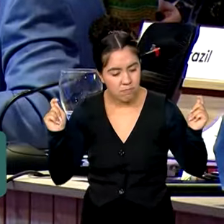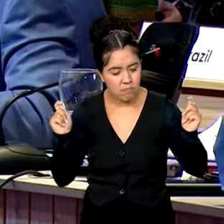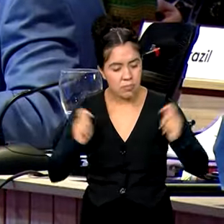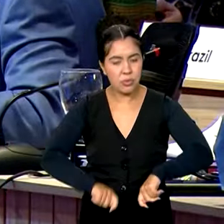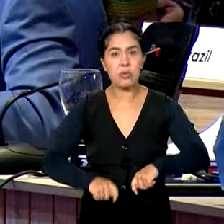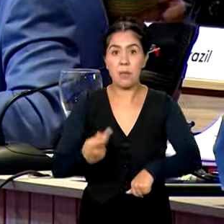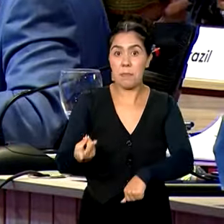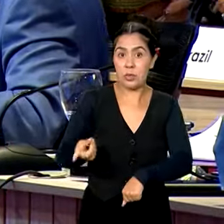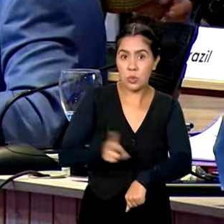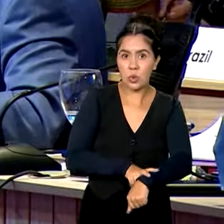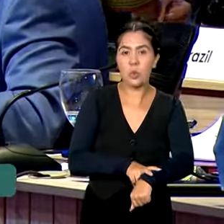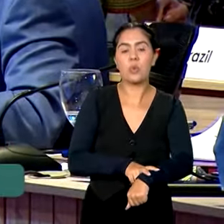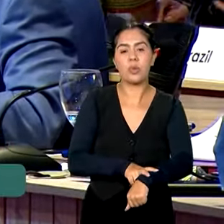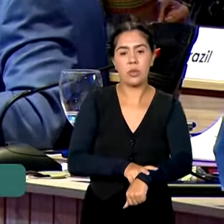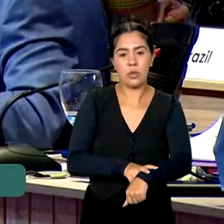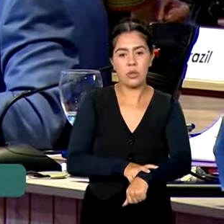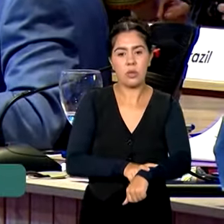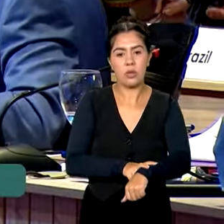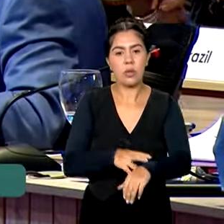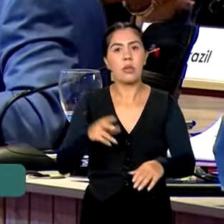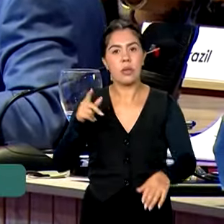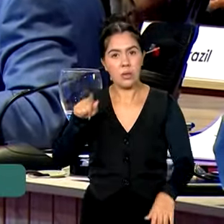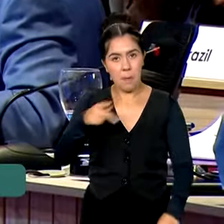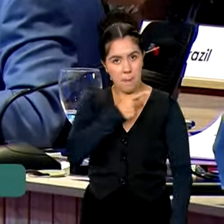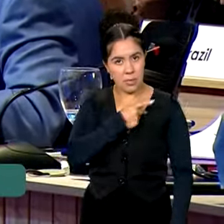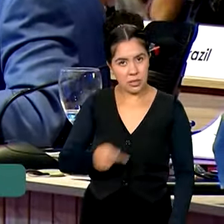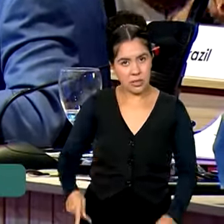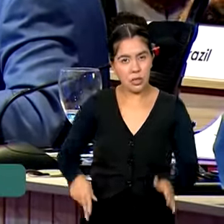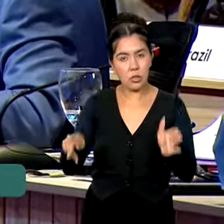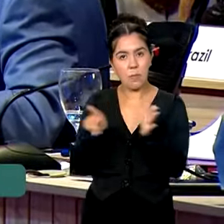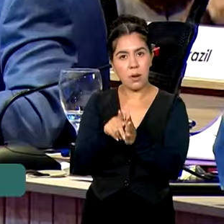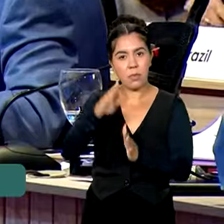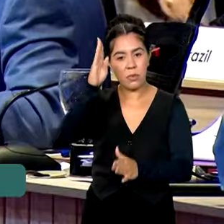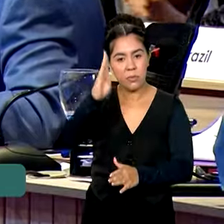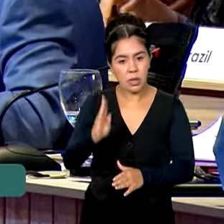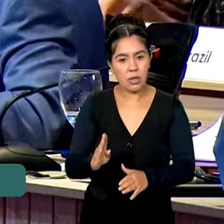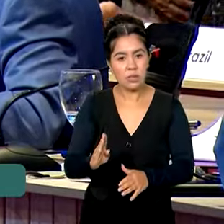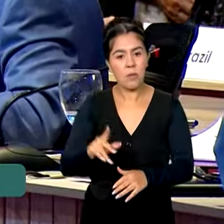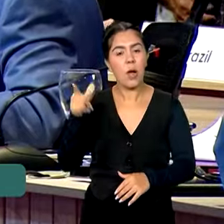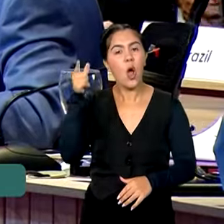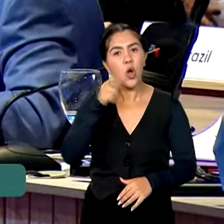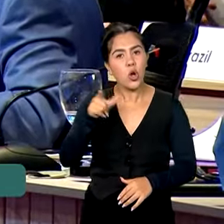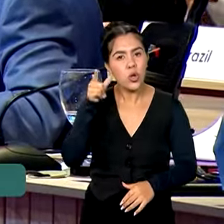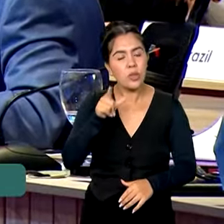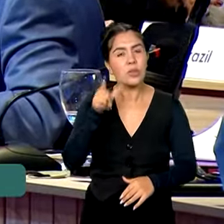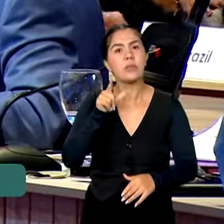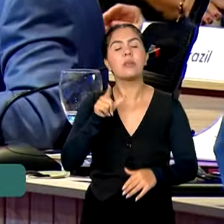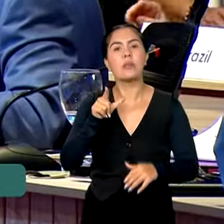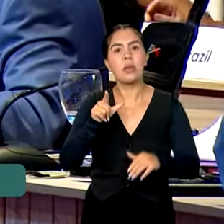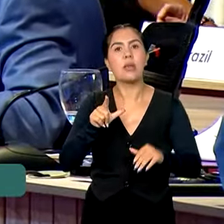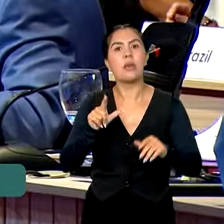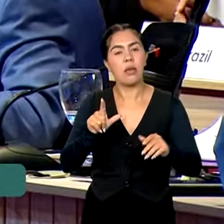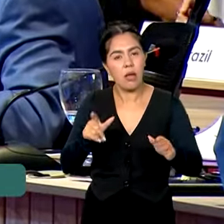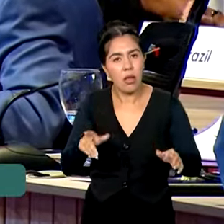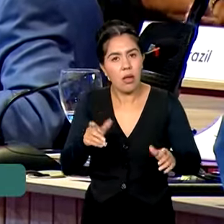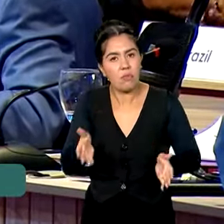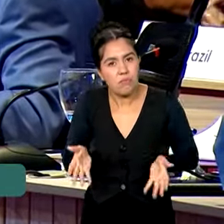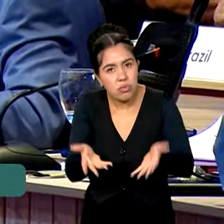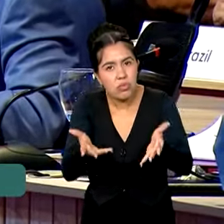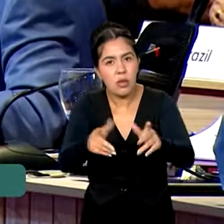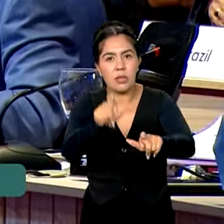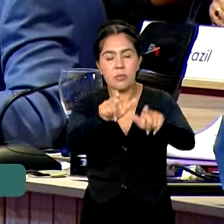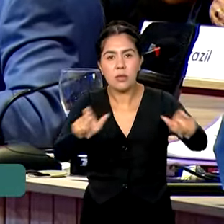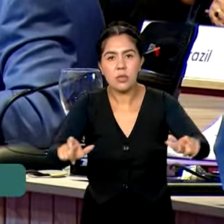vez, como presidente do Brasil, o senhor tirar o Brasil do mapa da fome durante o